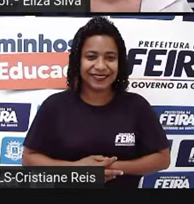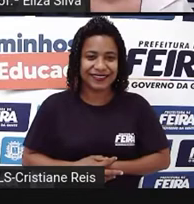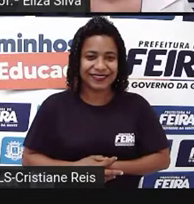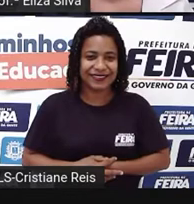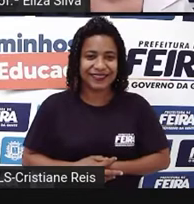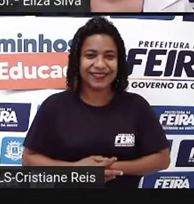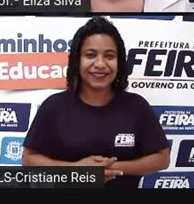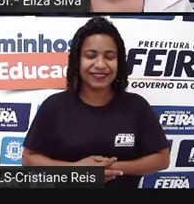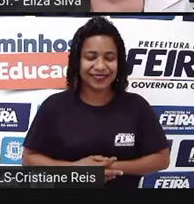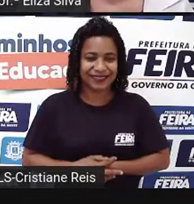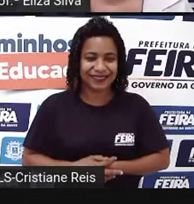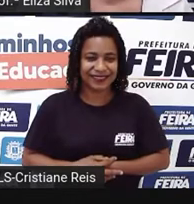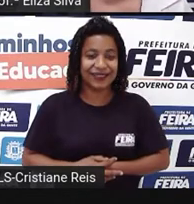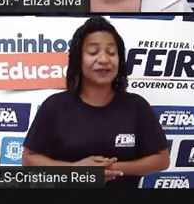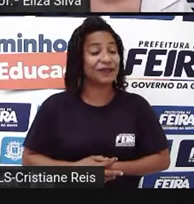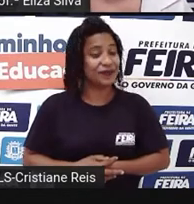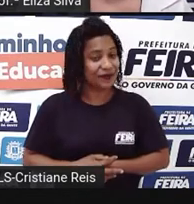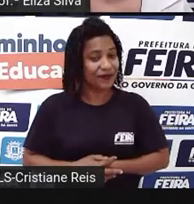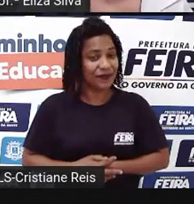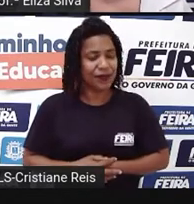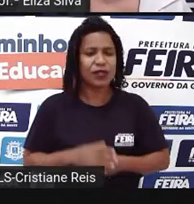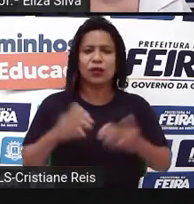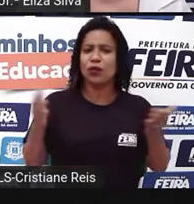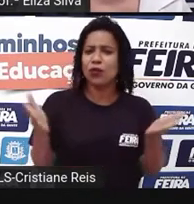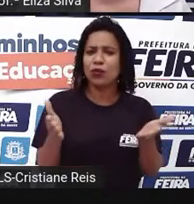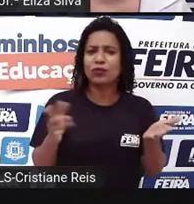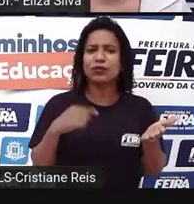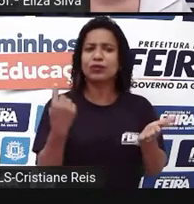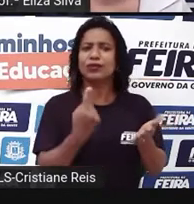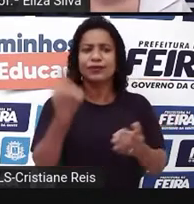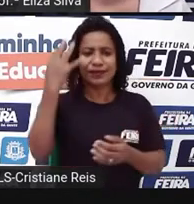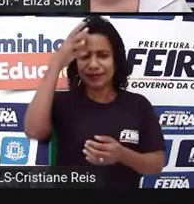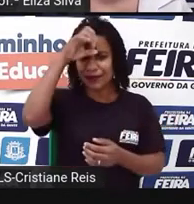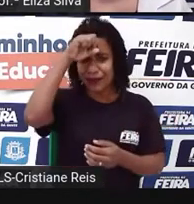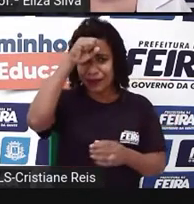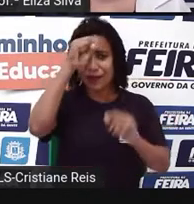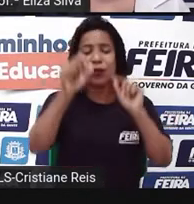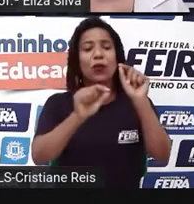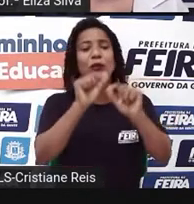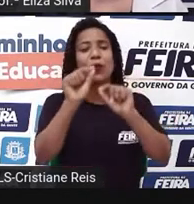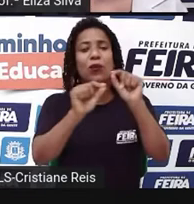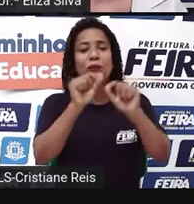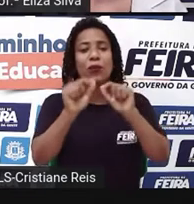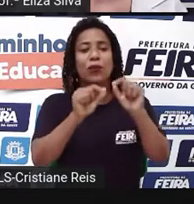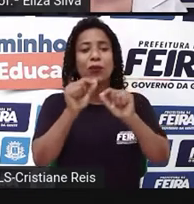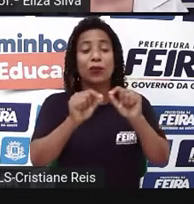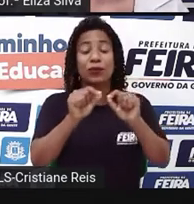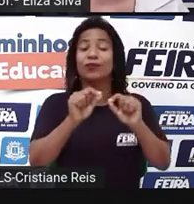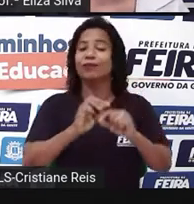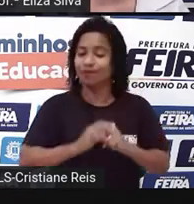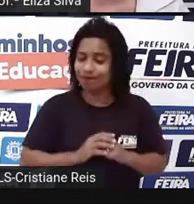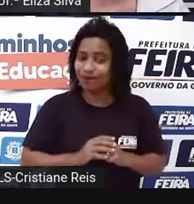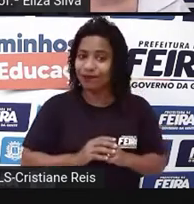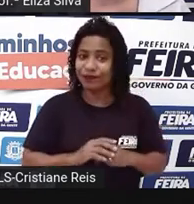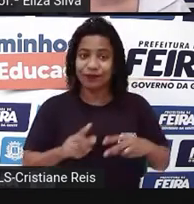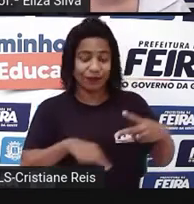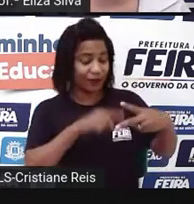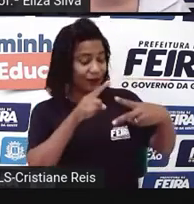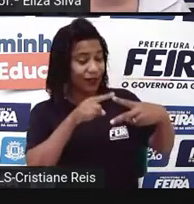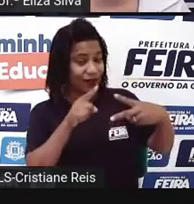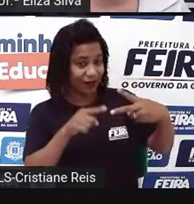What are you going to learn today? Né? O que é que nós vamos aprender hoje? Nós vamos explorar ambientes virtuais